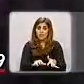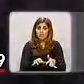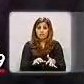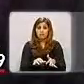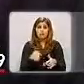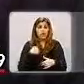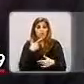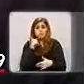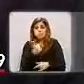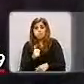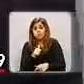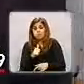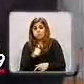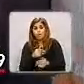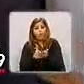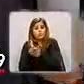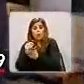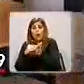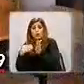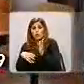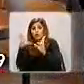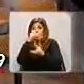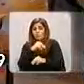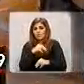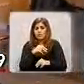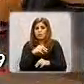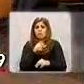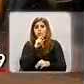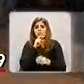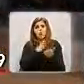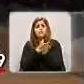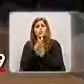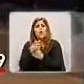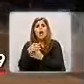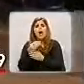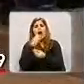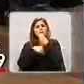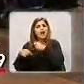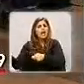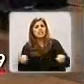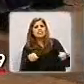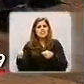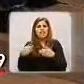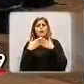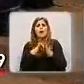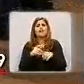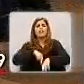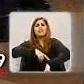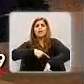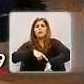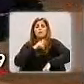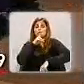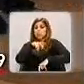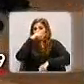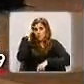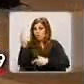estamos impossibilitados de fazer a sua continuação. Quanto tempo é que pode manter esta cantina aberta? Uma resposta difícil de dar, mas em